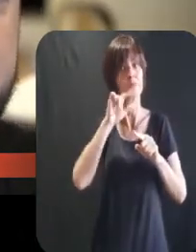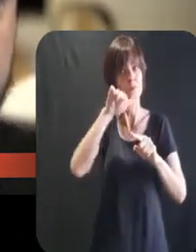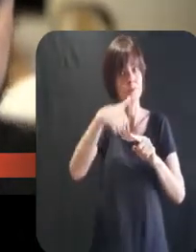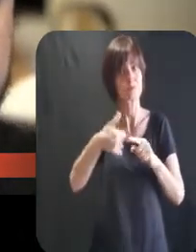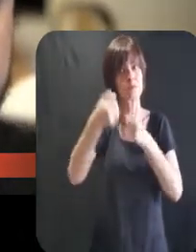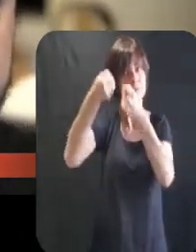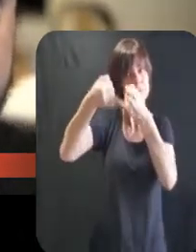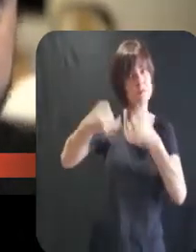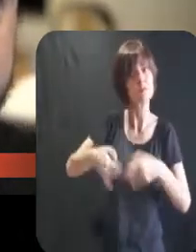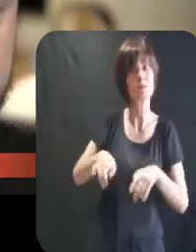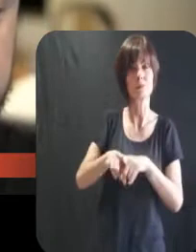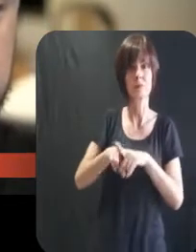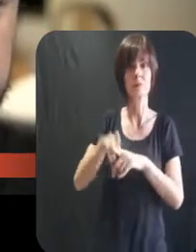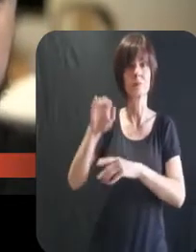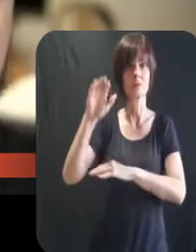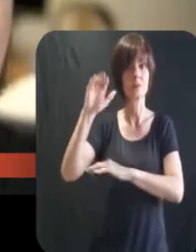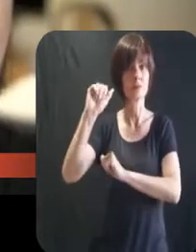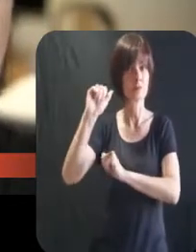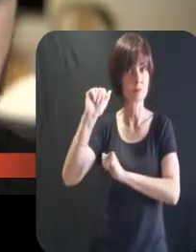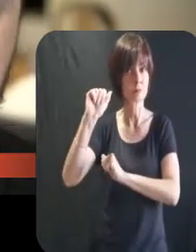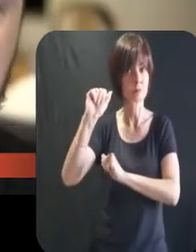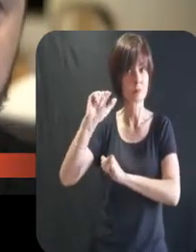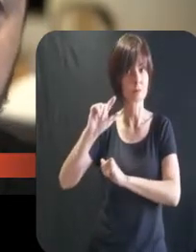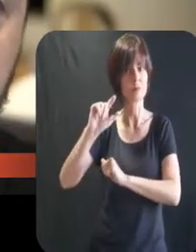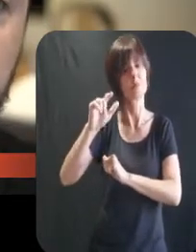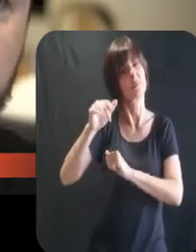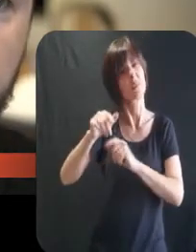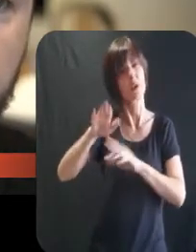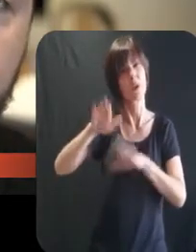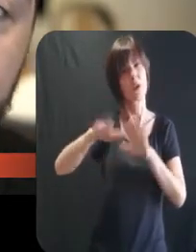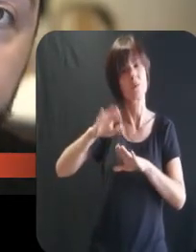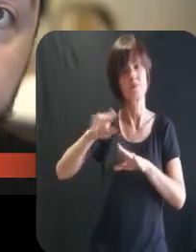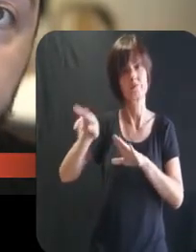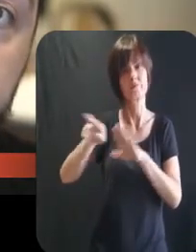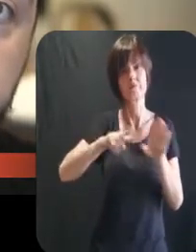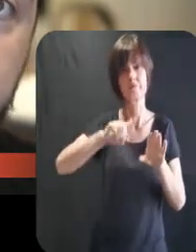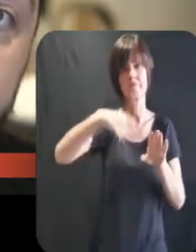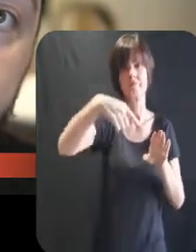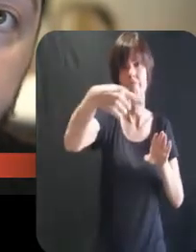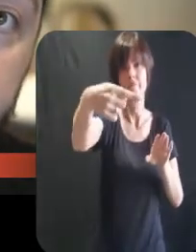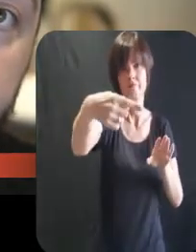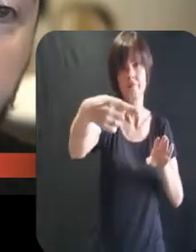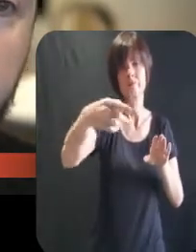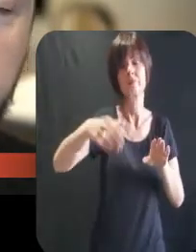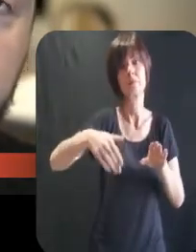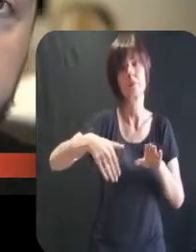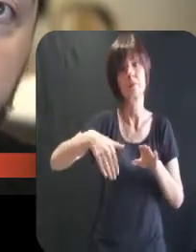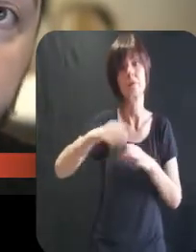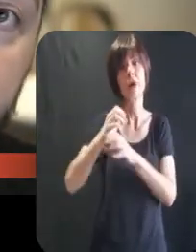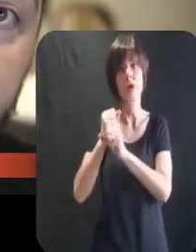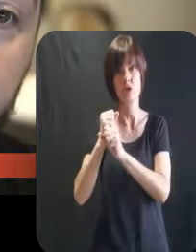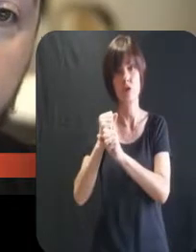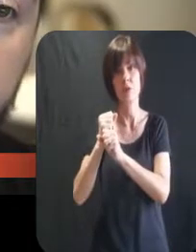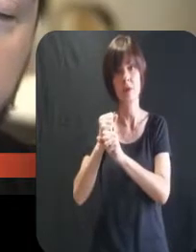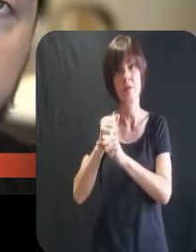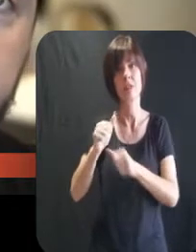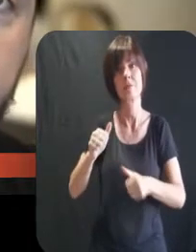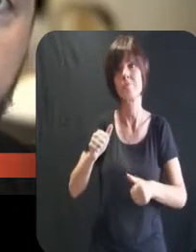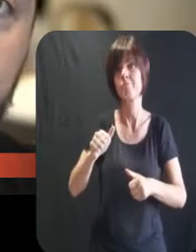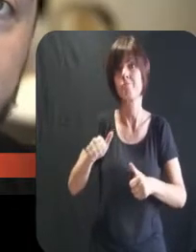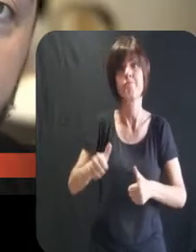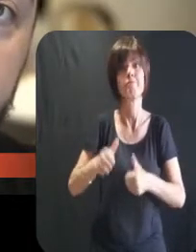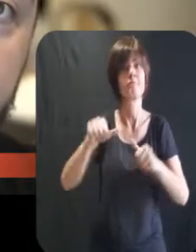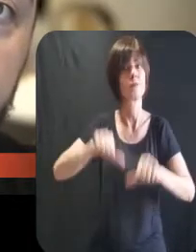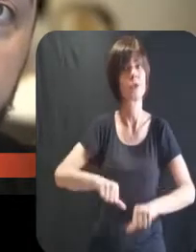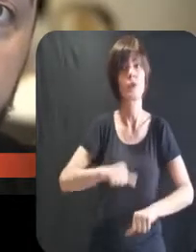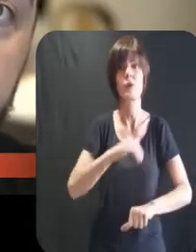para a predição que eu vou fazer mais lá para frente, a Espanha deve ter, lá na frente, mais casos e mais mortos do que a Itália, da maneira